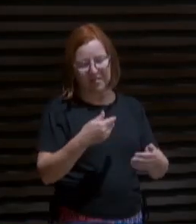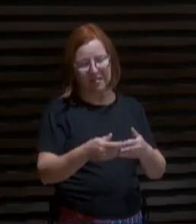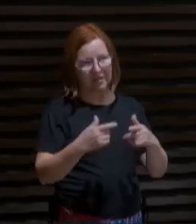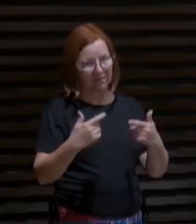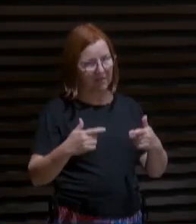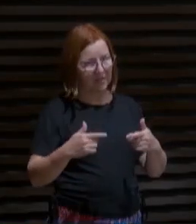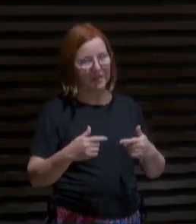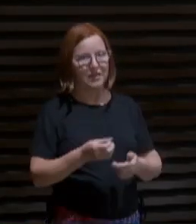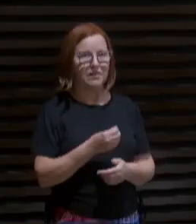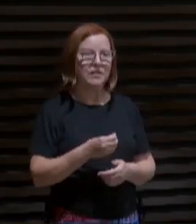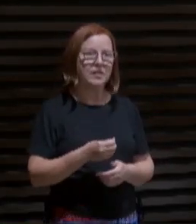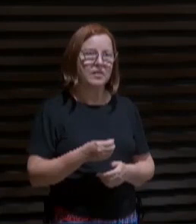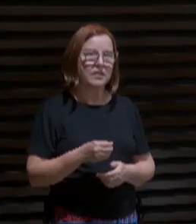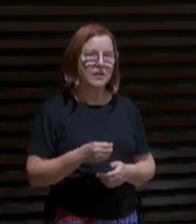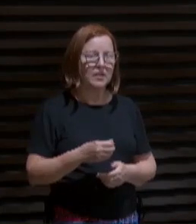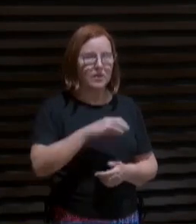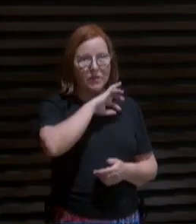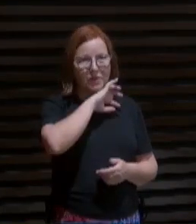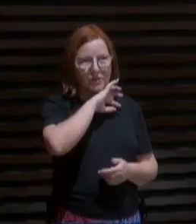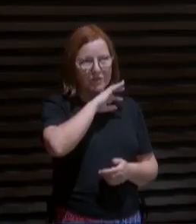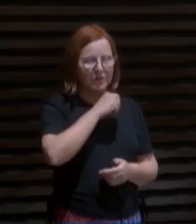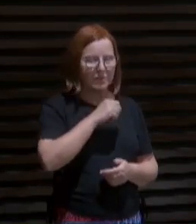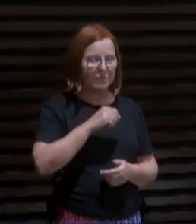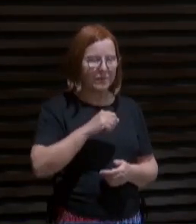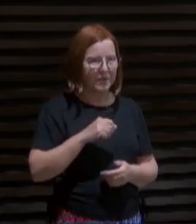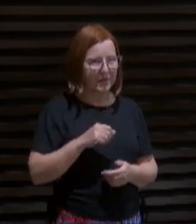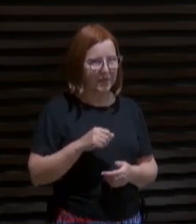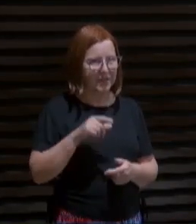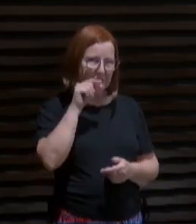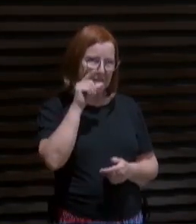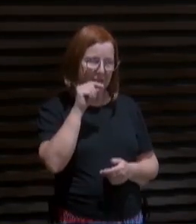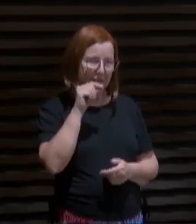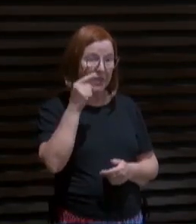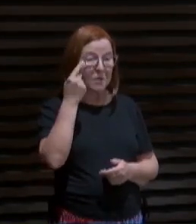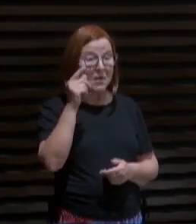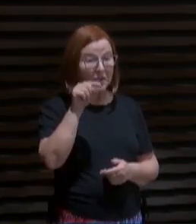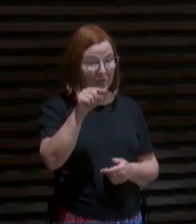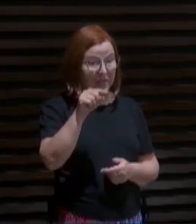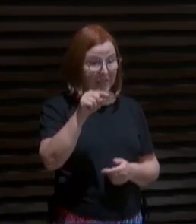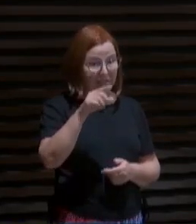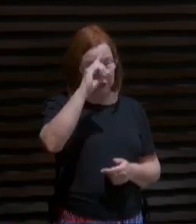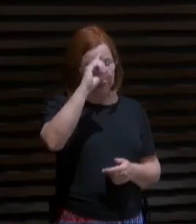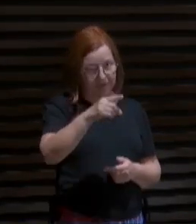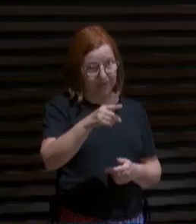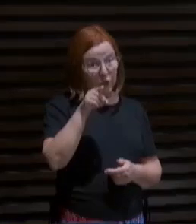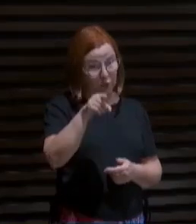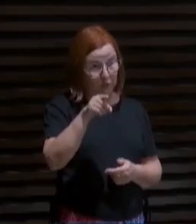campo e as aves dos céus, para que dominasse sobre todos eles. Tu és a cabeça de ouro.